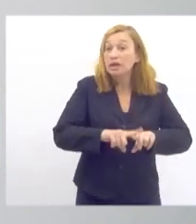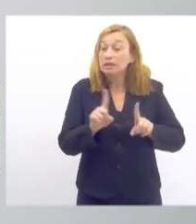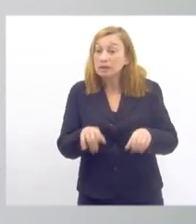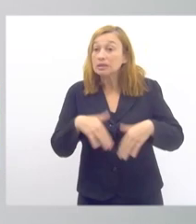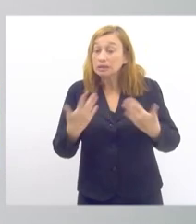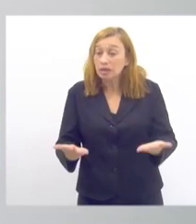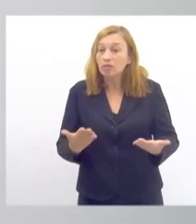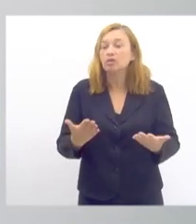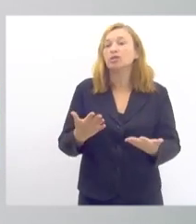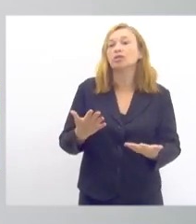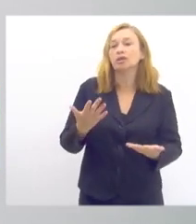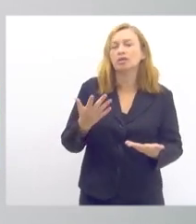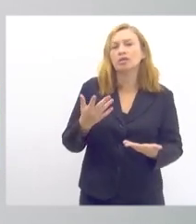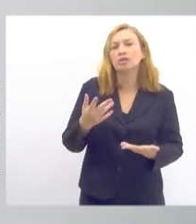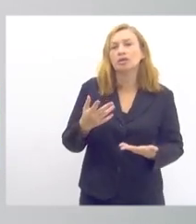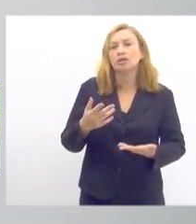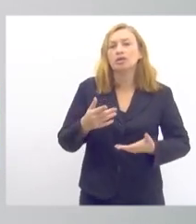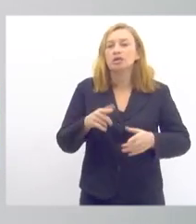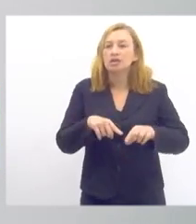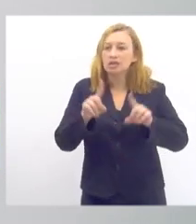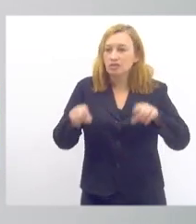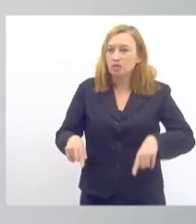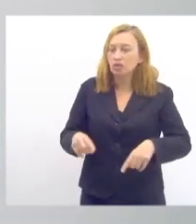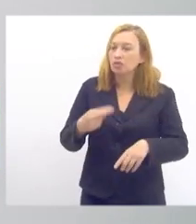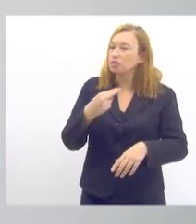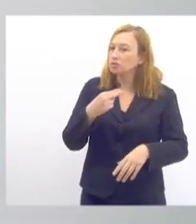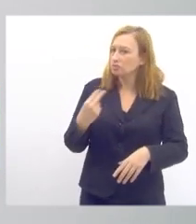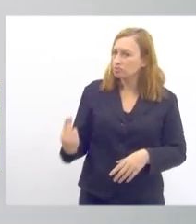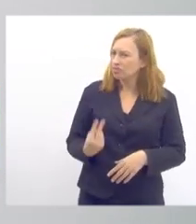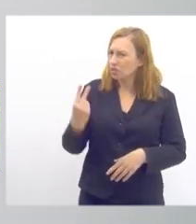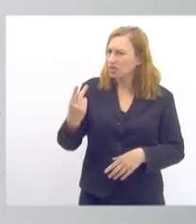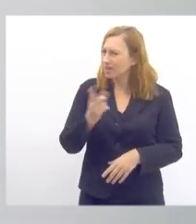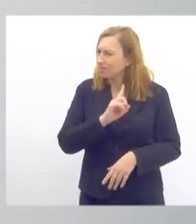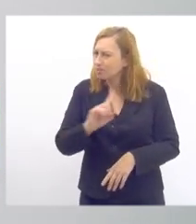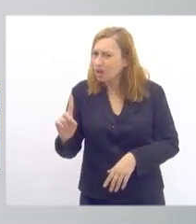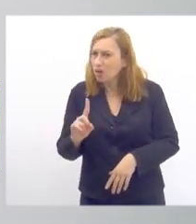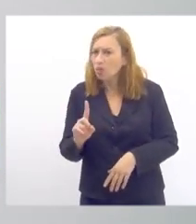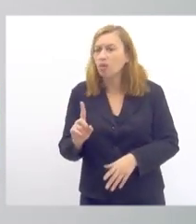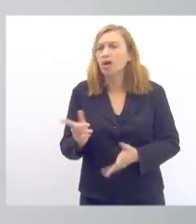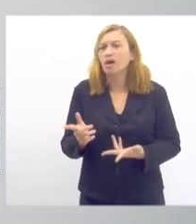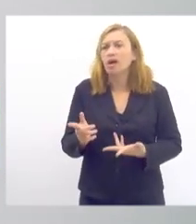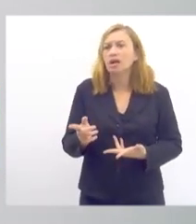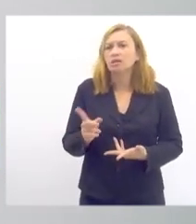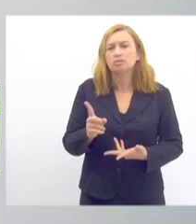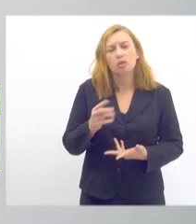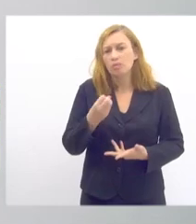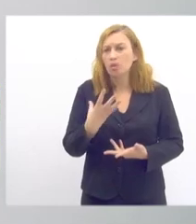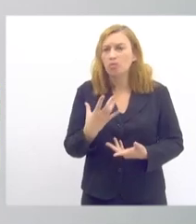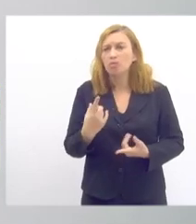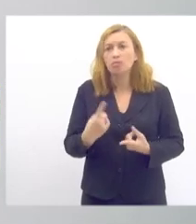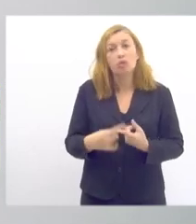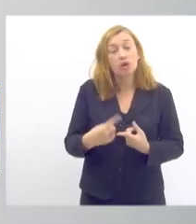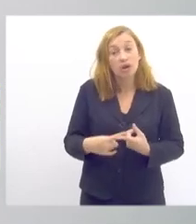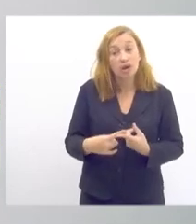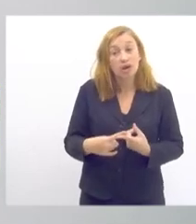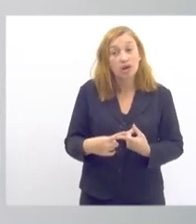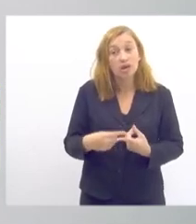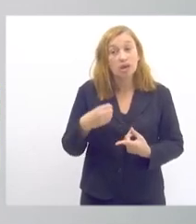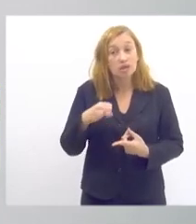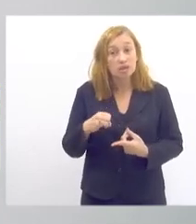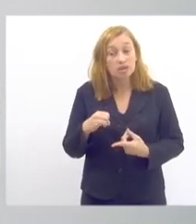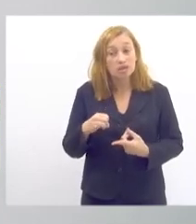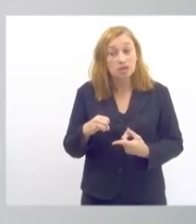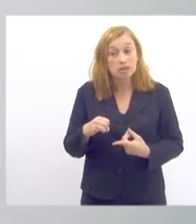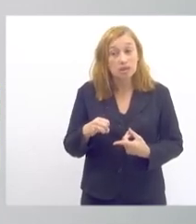que o que tem feito com que o servidor não possa ser valorizado não é esse recurso, porque, se fosse isso, a gente não